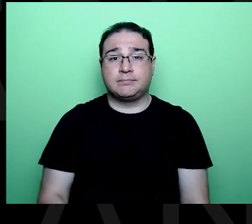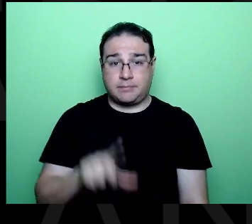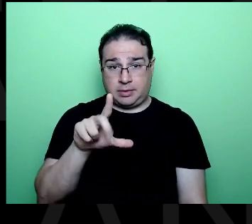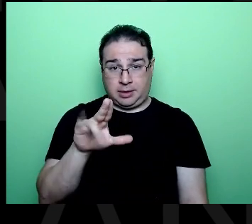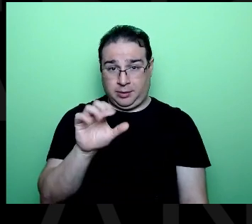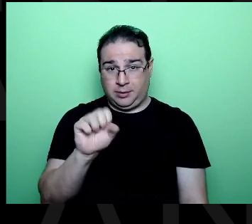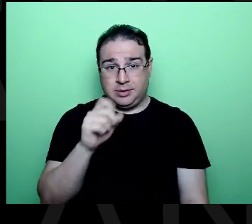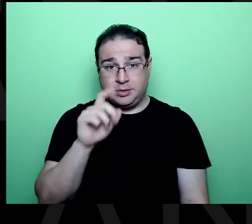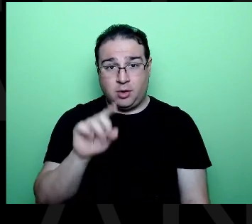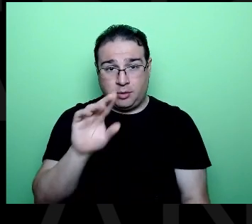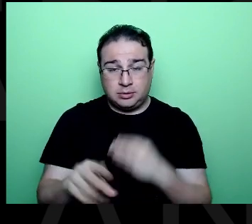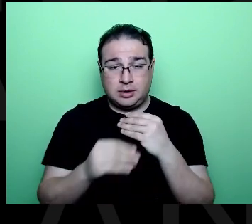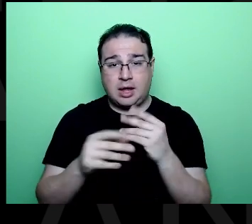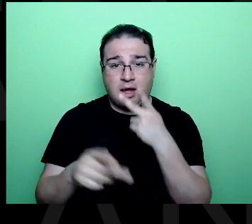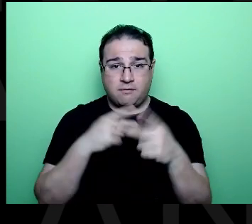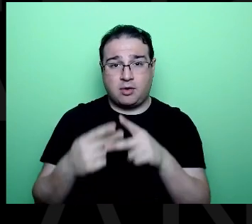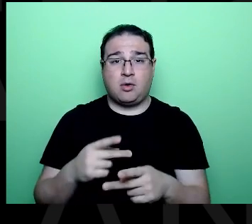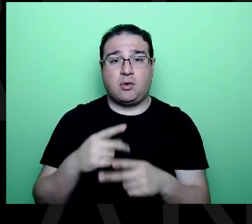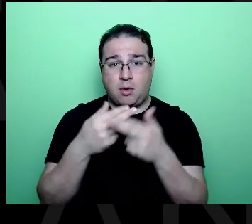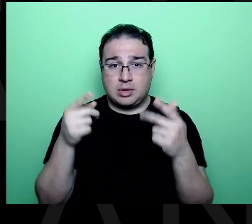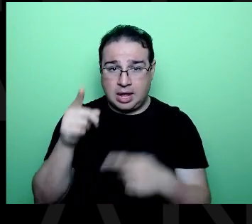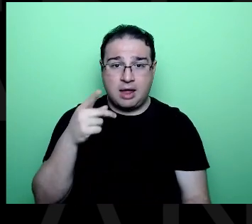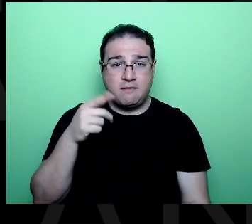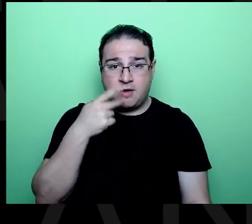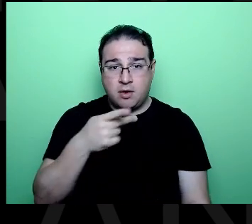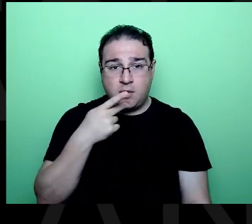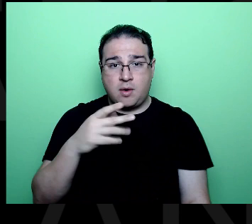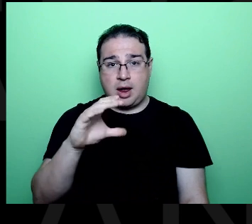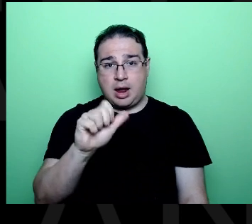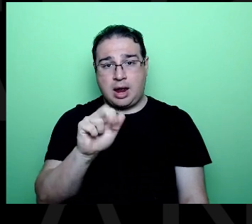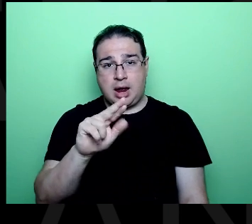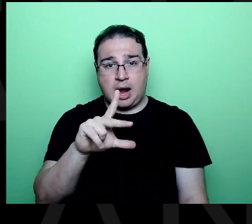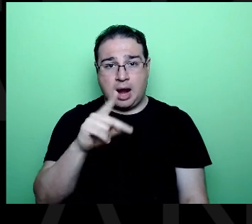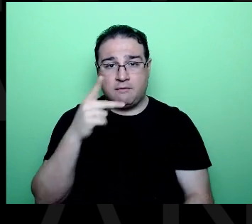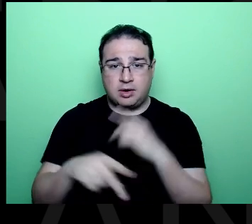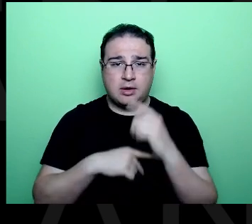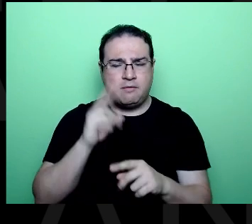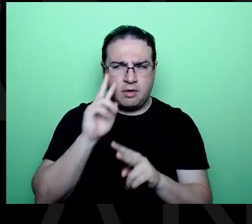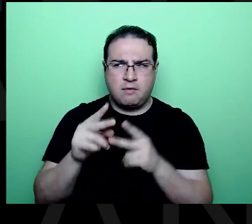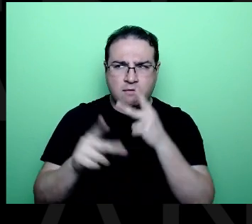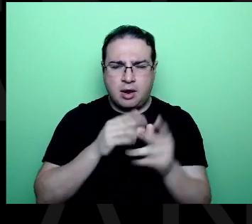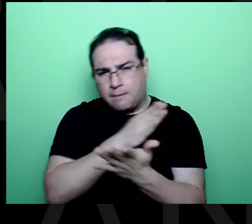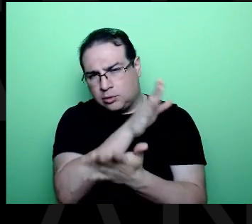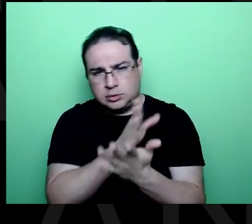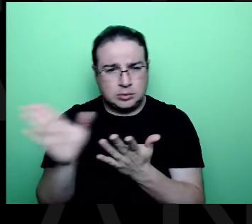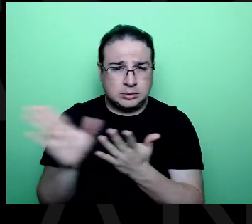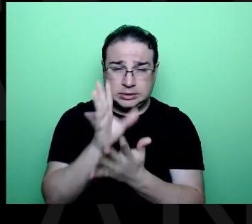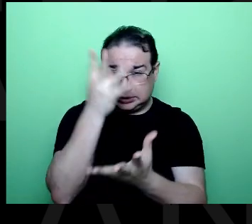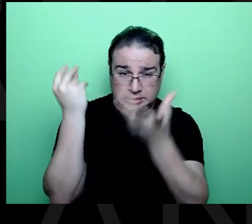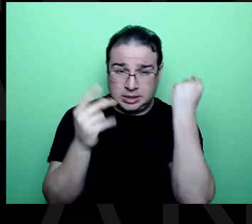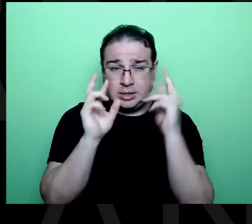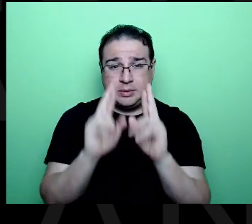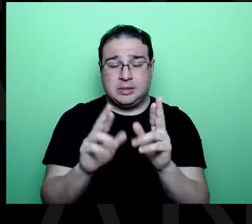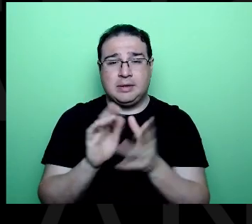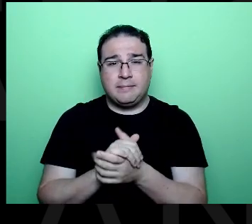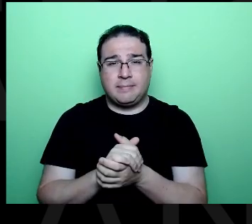só uma coisa que a Carla falou, e eu sou assim meio caótico, começo a falar de uma coisa, vou para outra, esqueço de